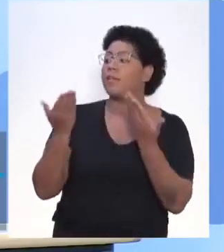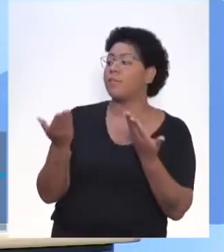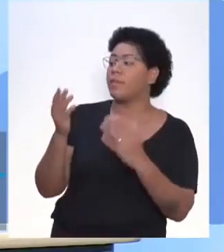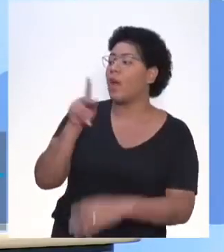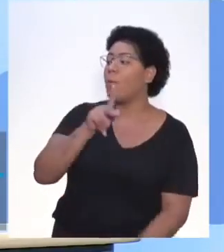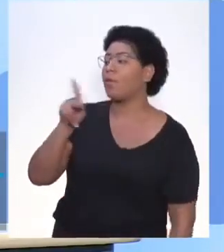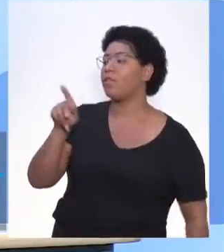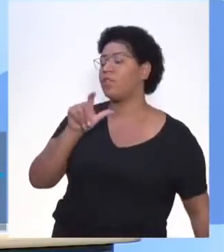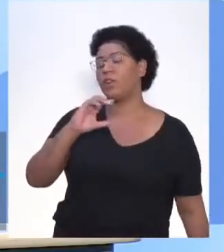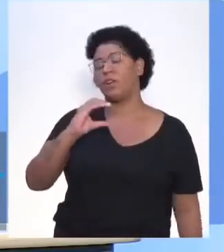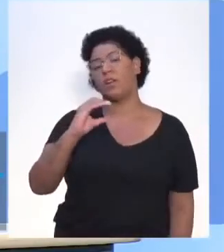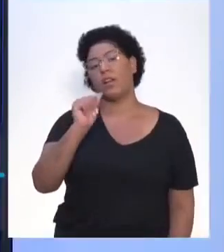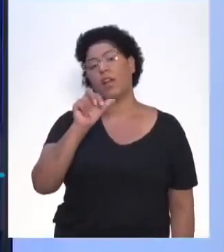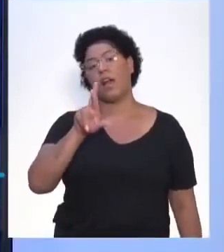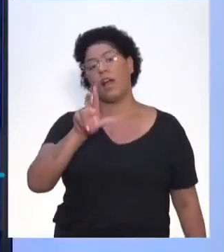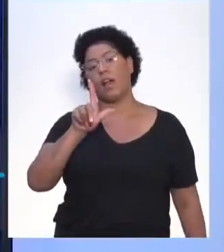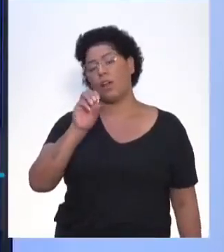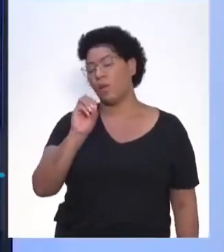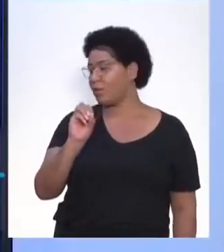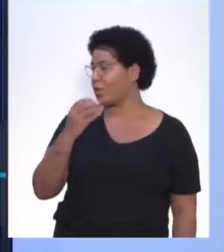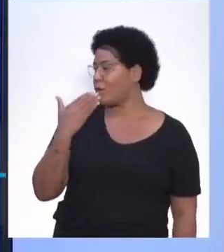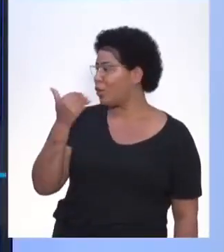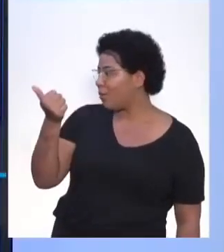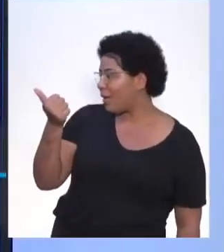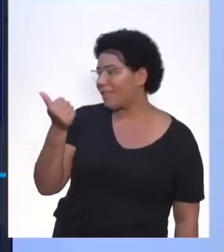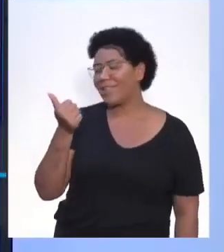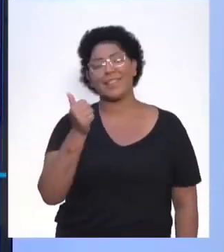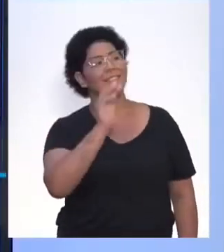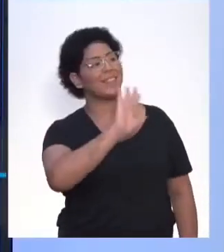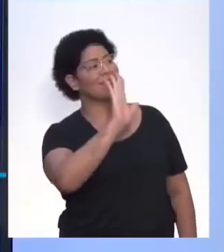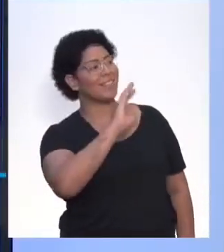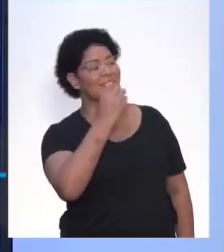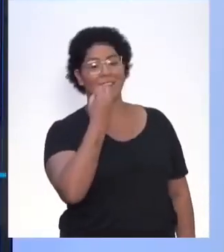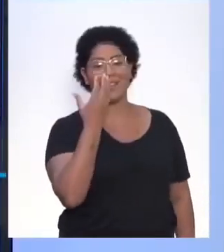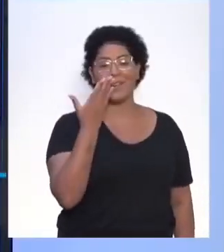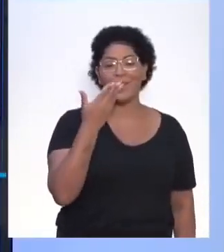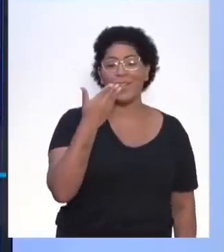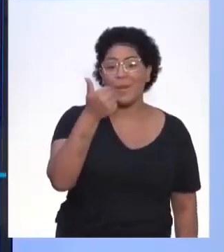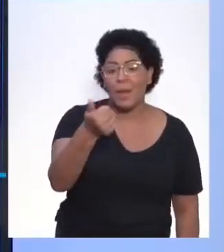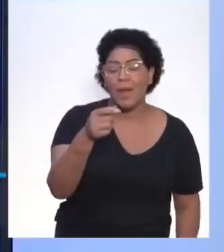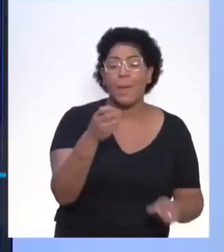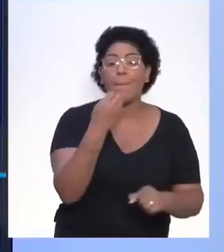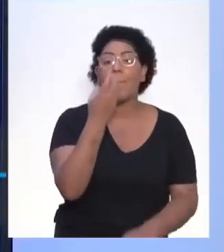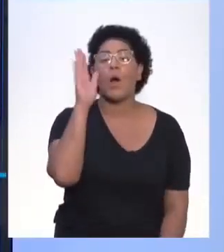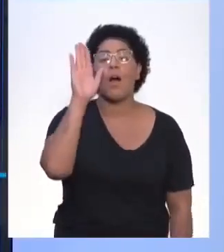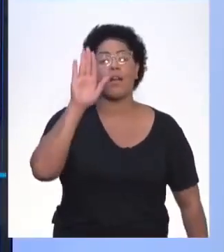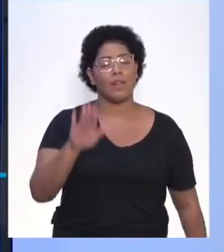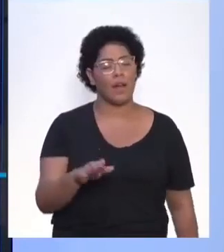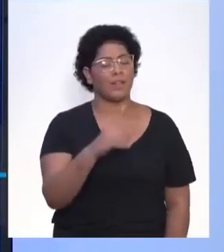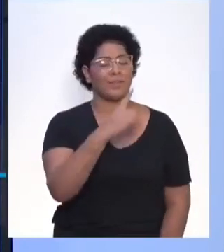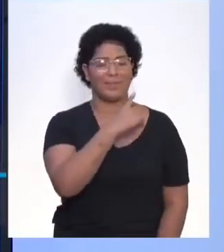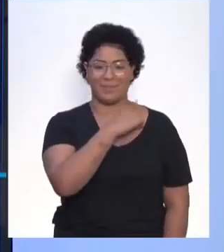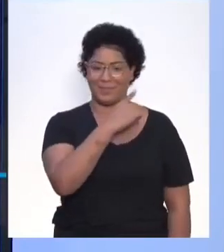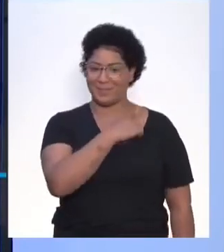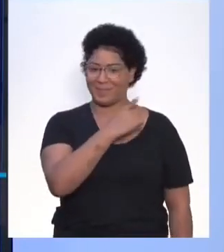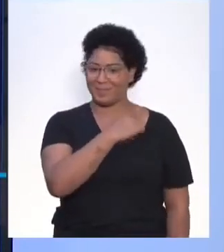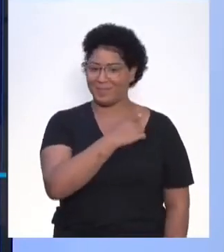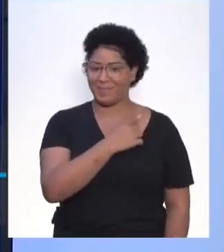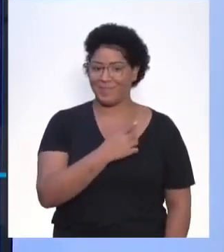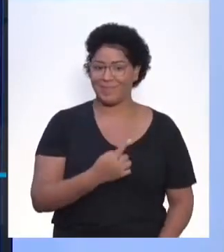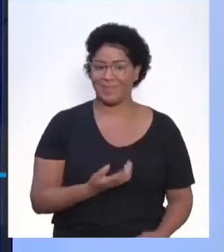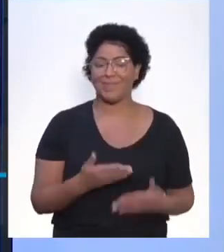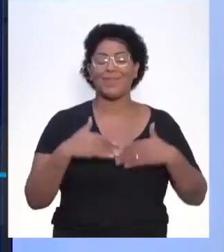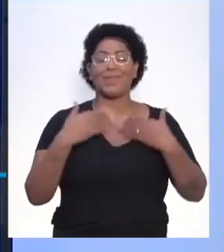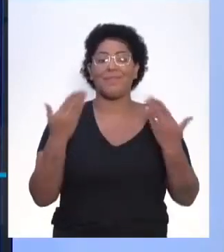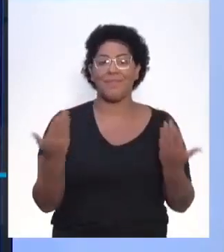Carlos Neri. Tudo bem, professor Carlos? Tudo bem, professora Luíse, boa tarde. Boa tarde aos estudantes do primeiro ano,